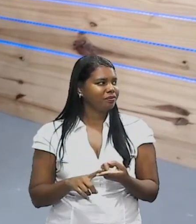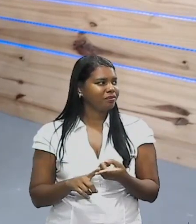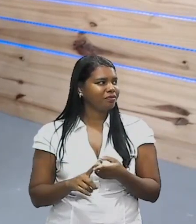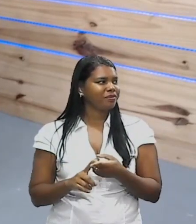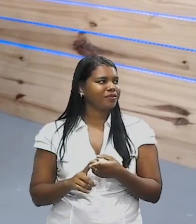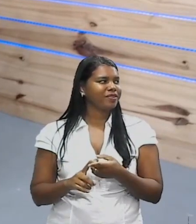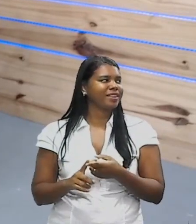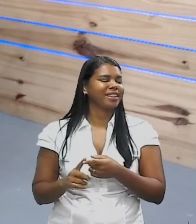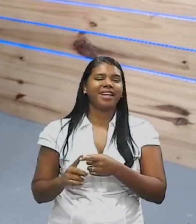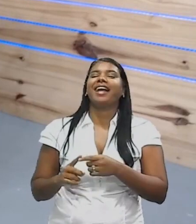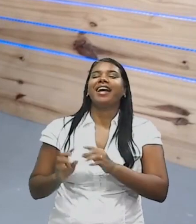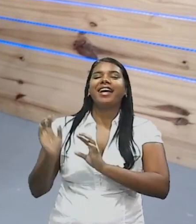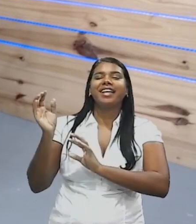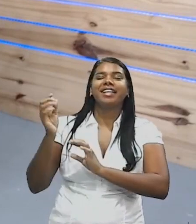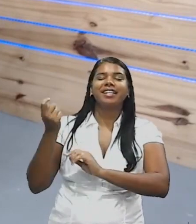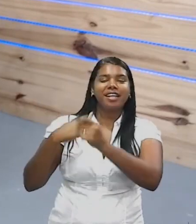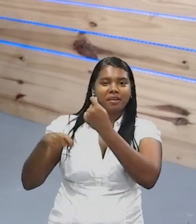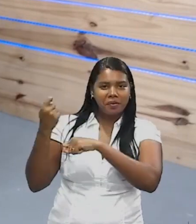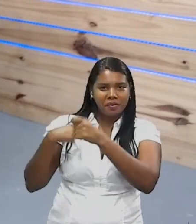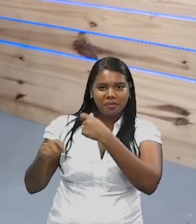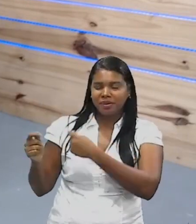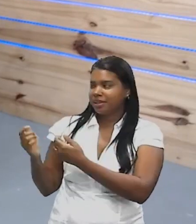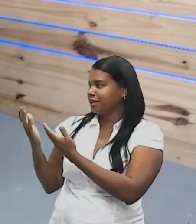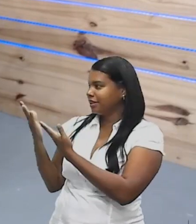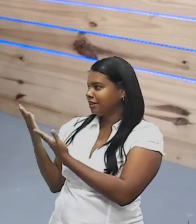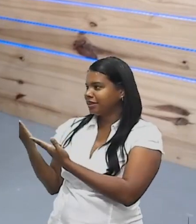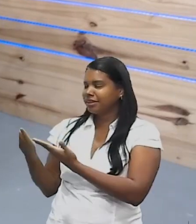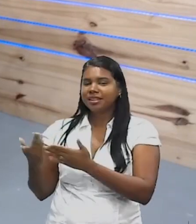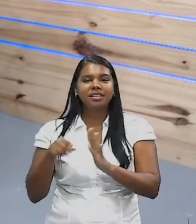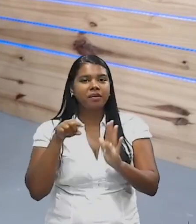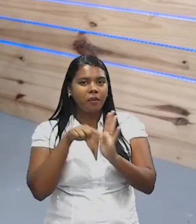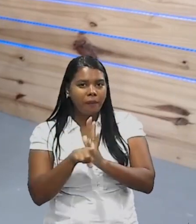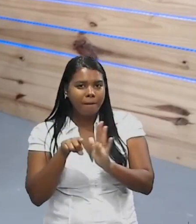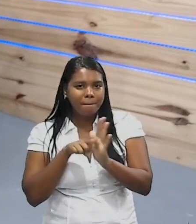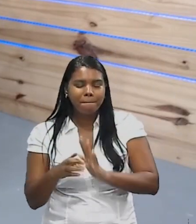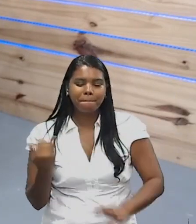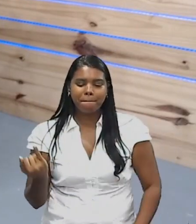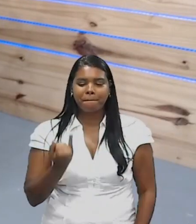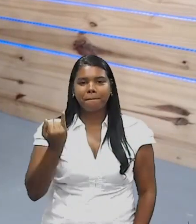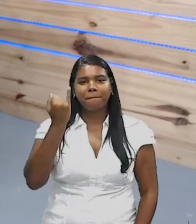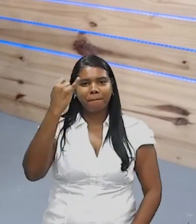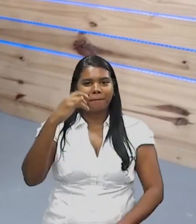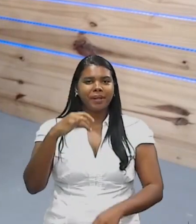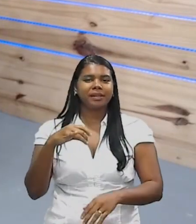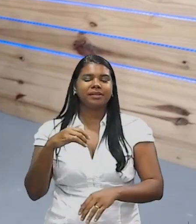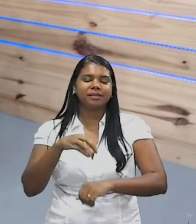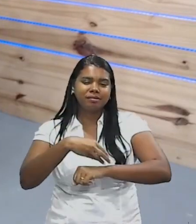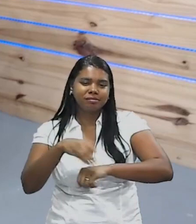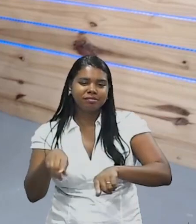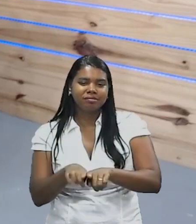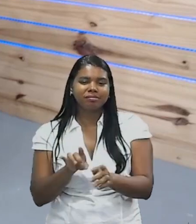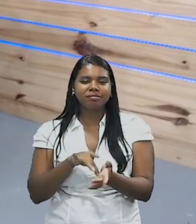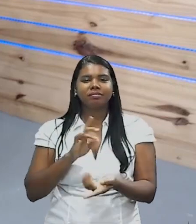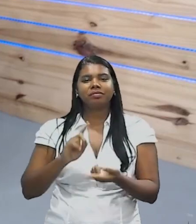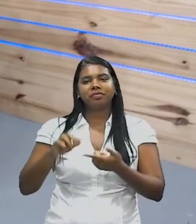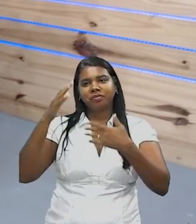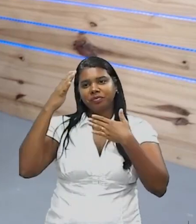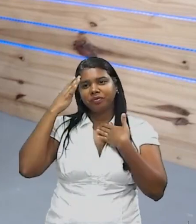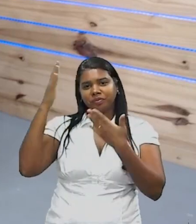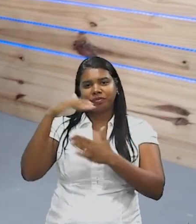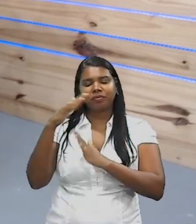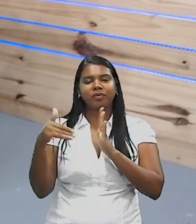curso de administração que deram um show aqui, né, com perguntinhas importantes para nossas palestrantes. Agradecer também mais uma vez a